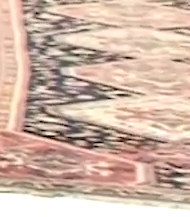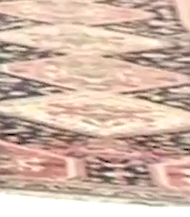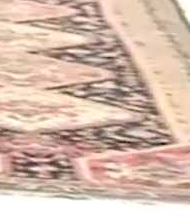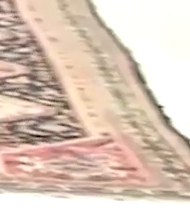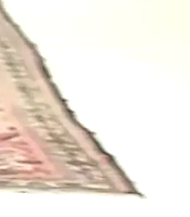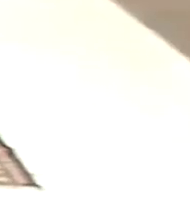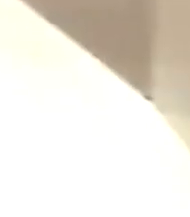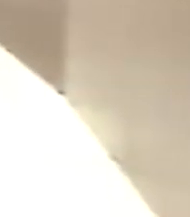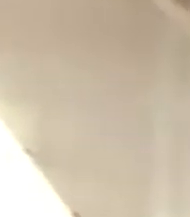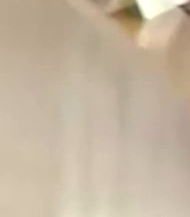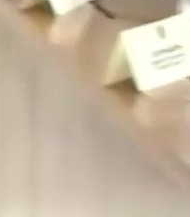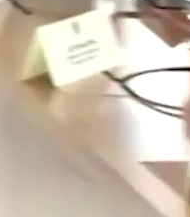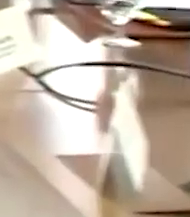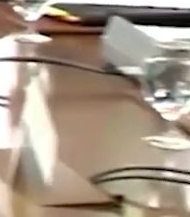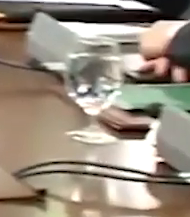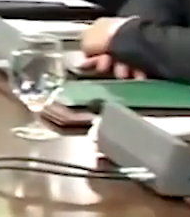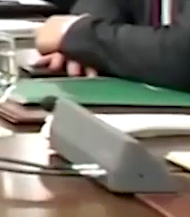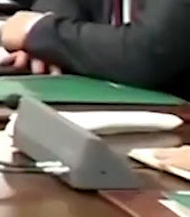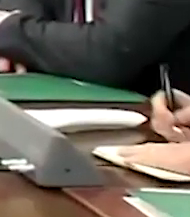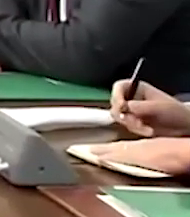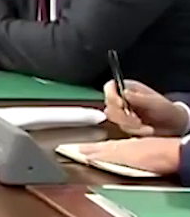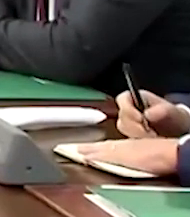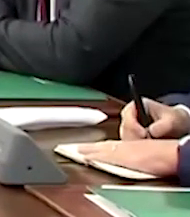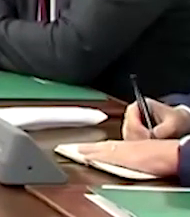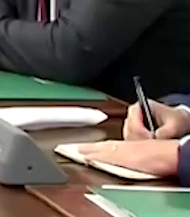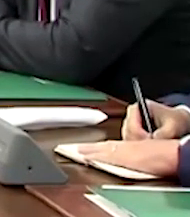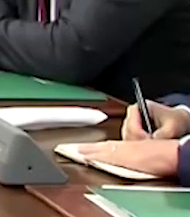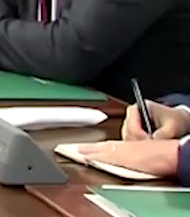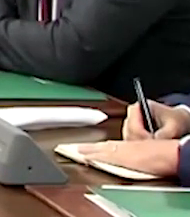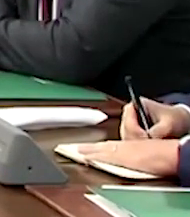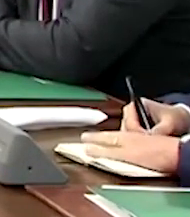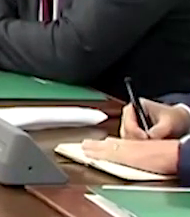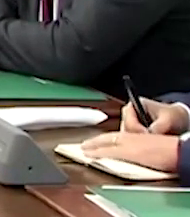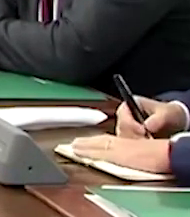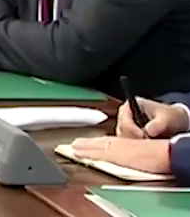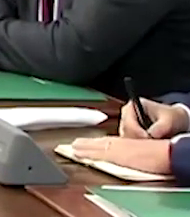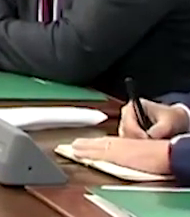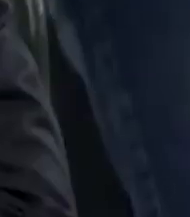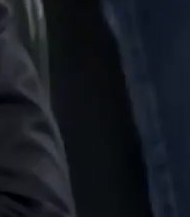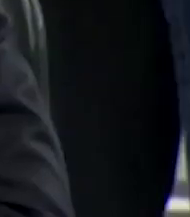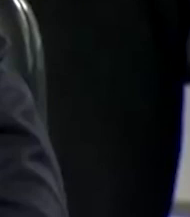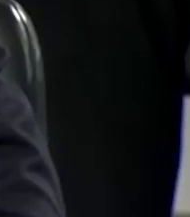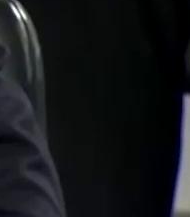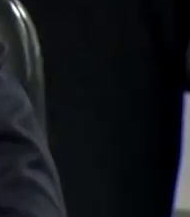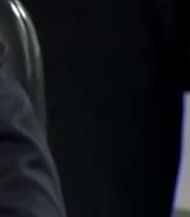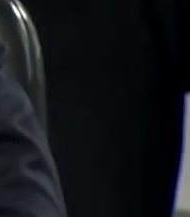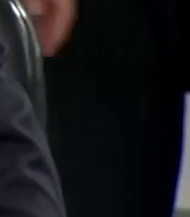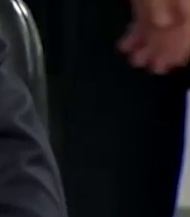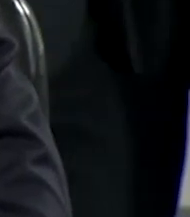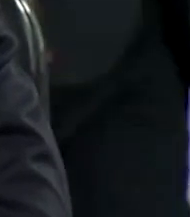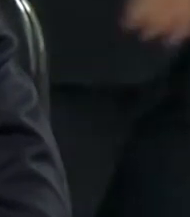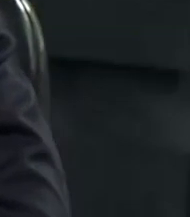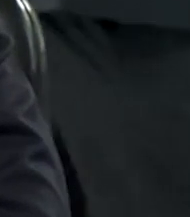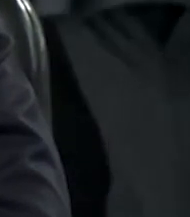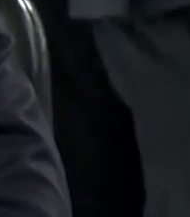O partido PSL enfrenta ainda problemas na justiça desde o início do ano. É alvo de investigações sobre alegadas candidaturas